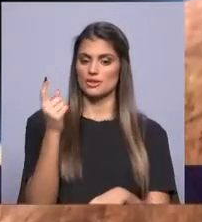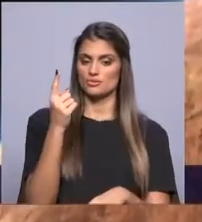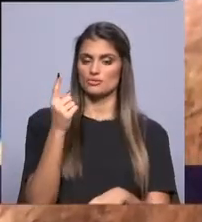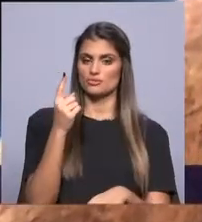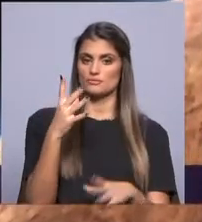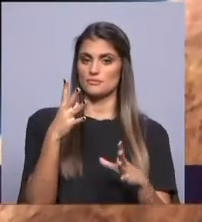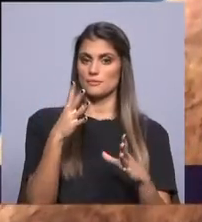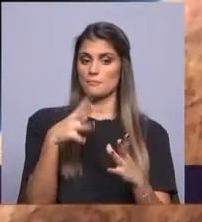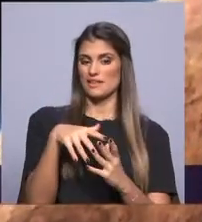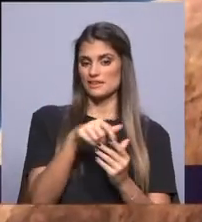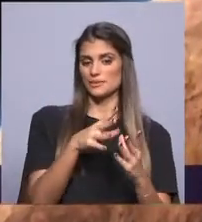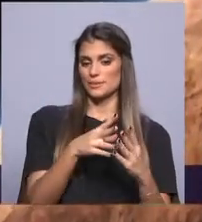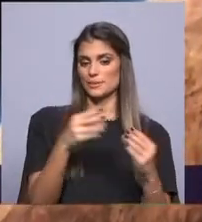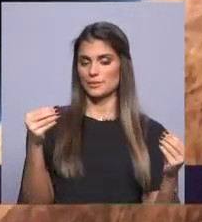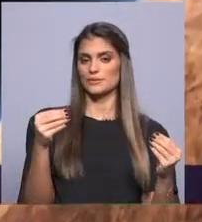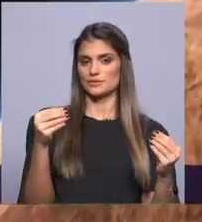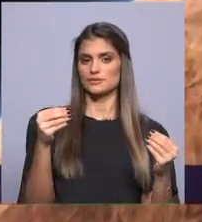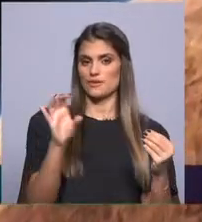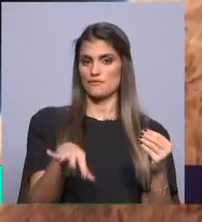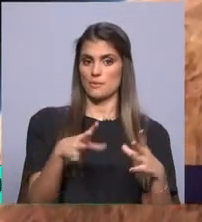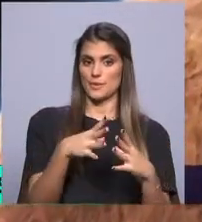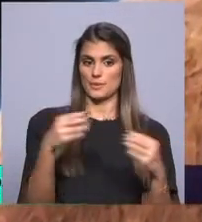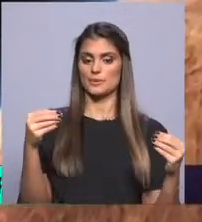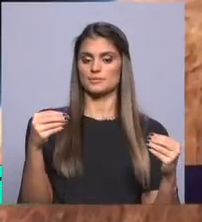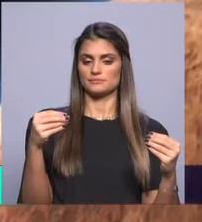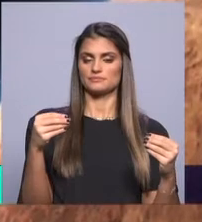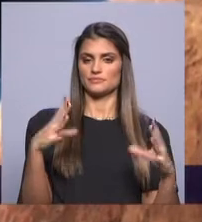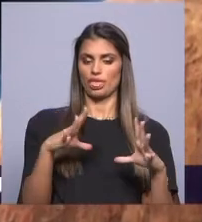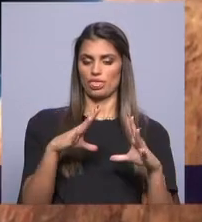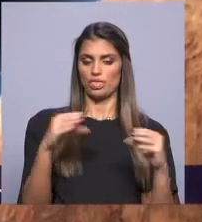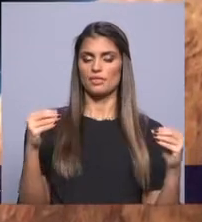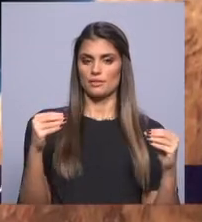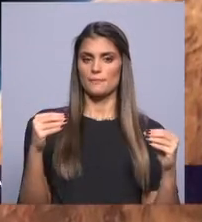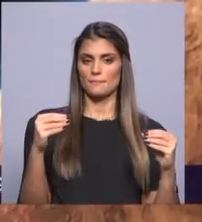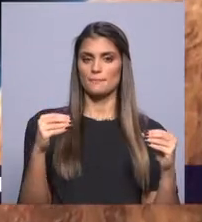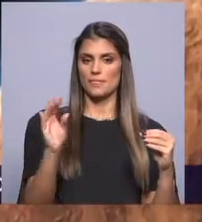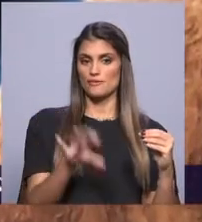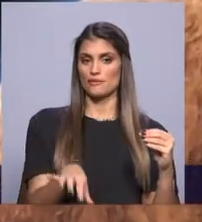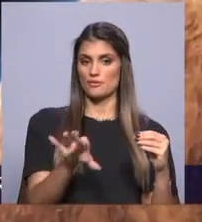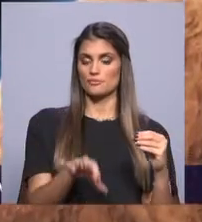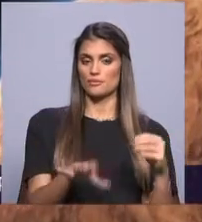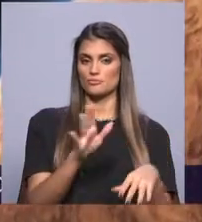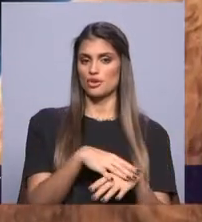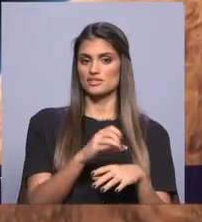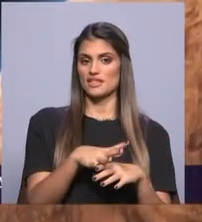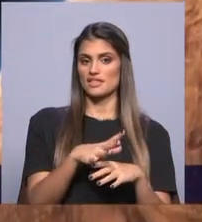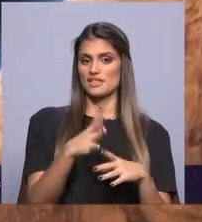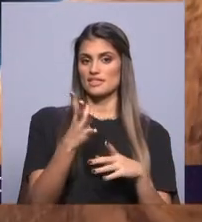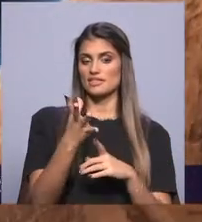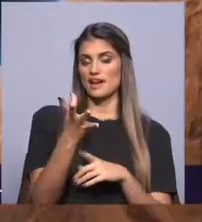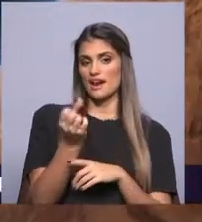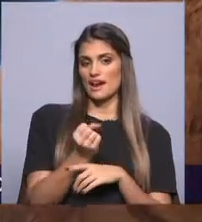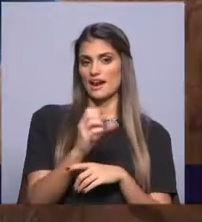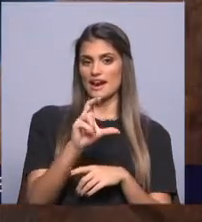exoplaneta que tem, de facto, a forma de uma bola de rugby. É deformado pela maré gravitacional